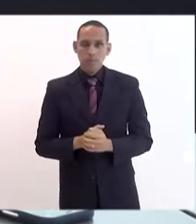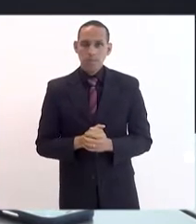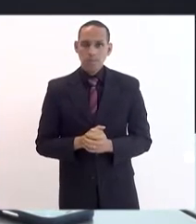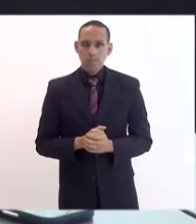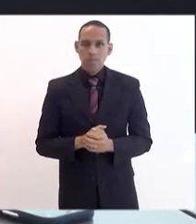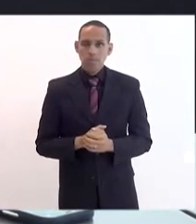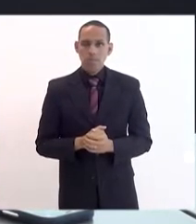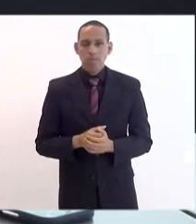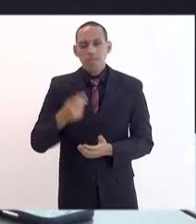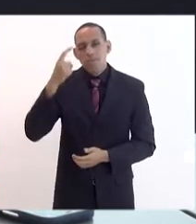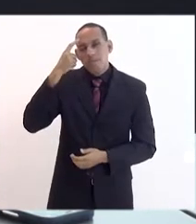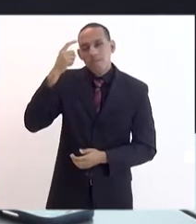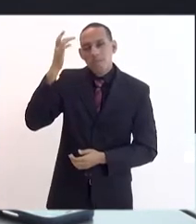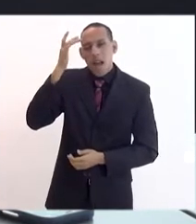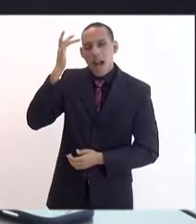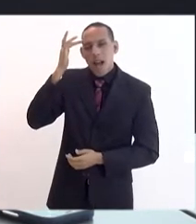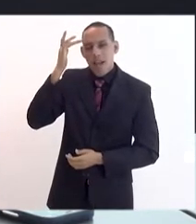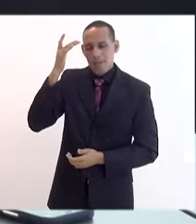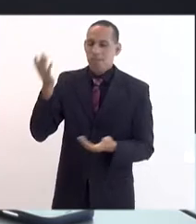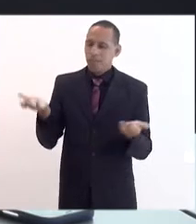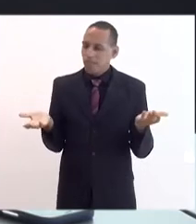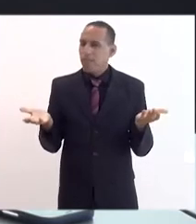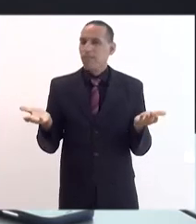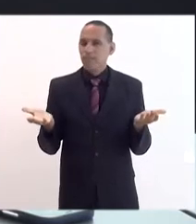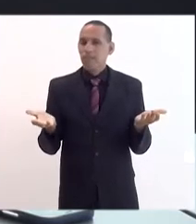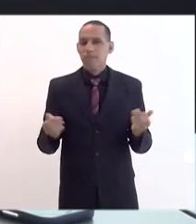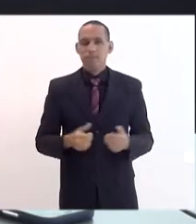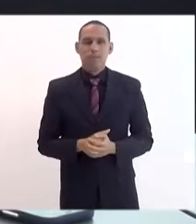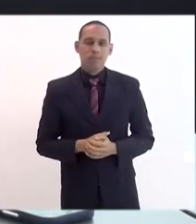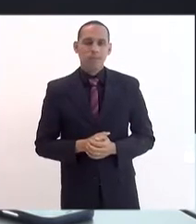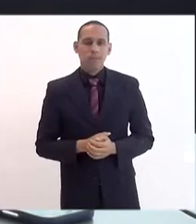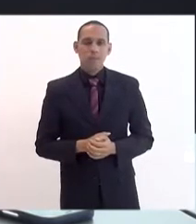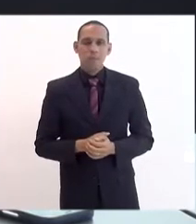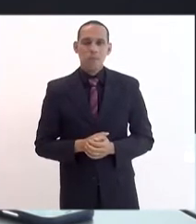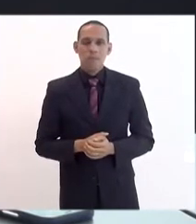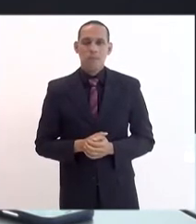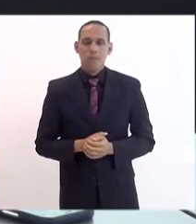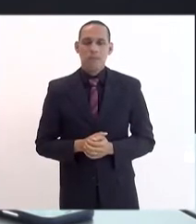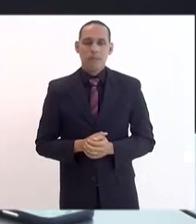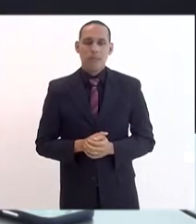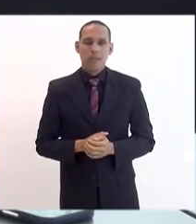um certo bom senso. Né? Um certo bom senso. Né?